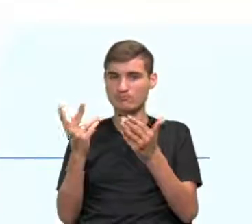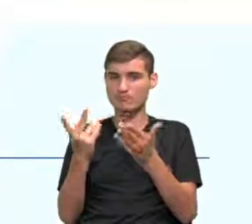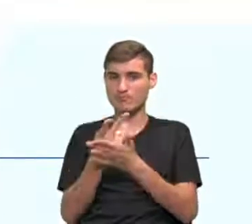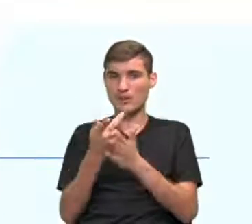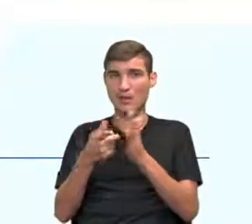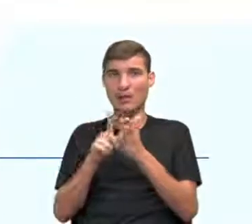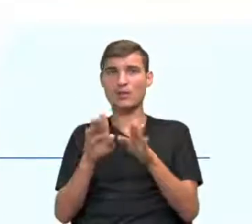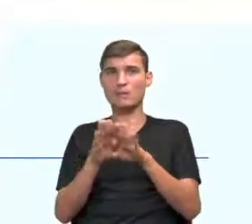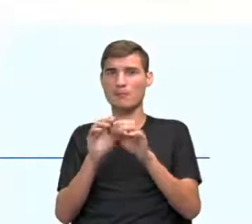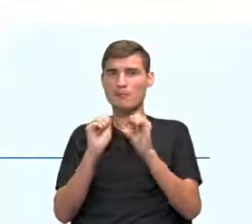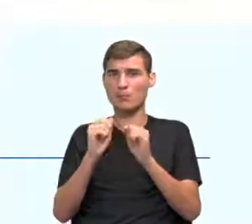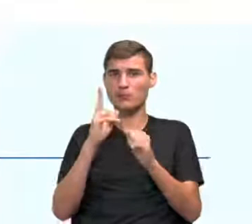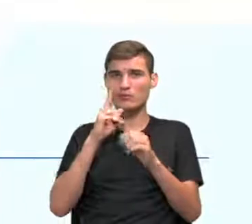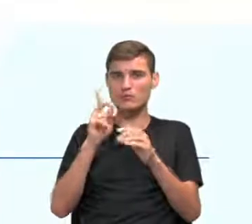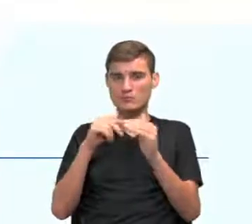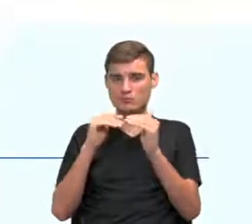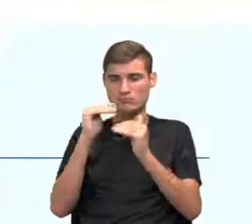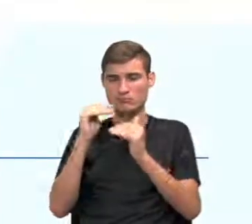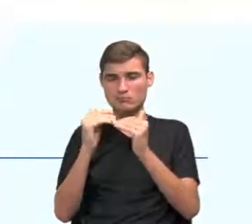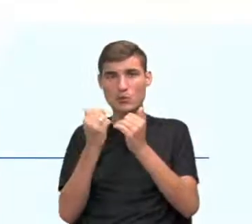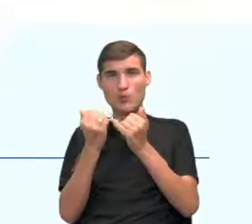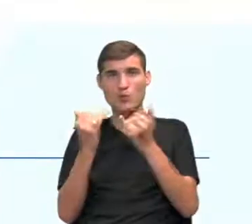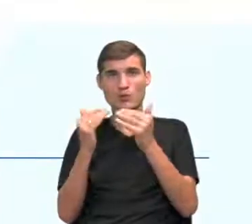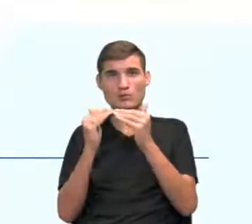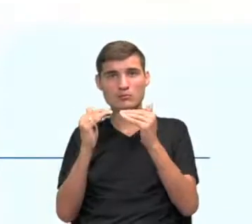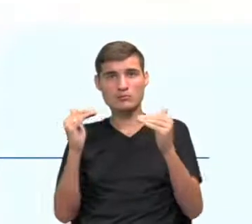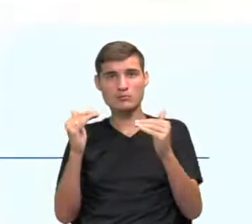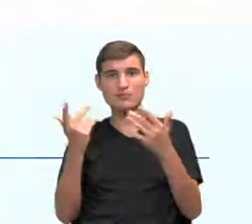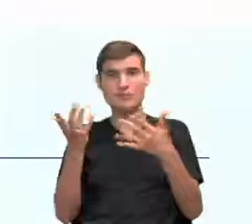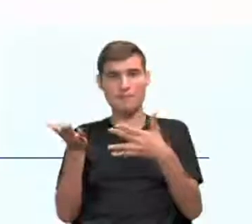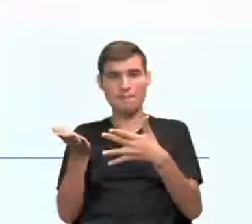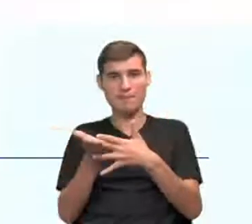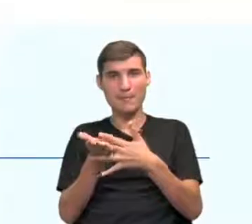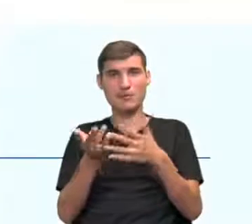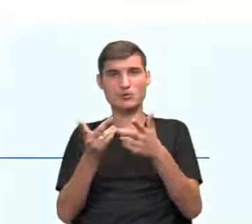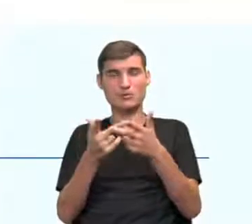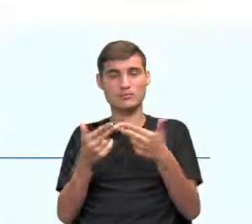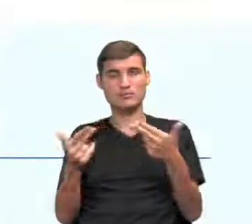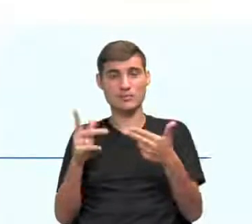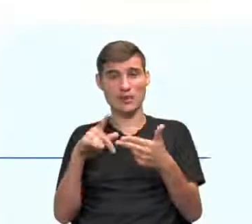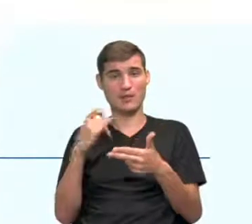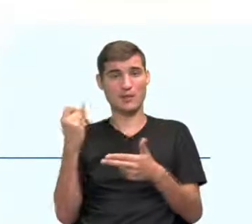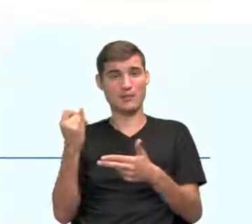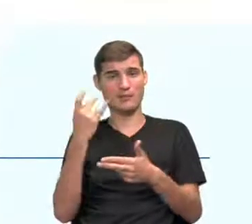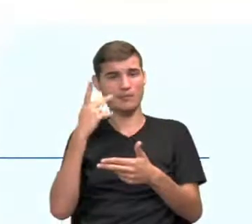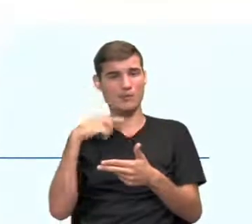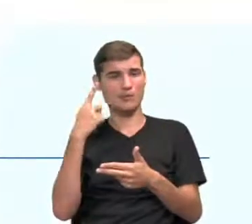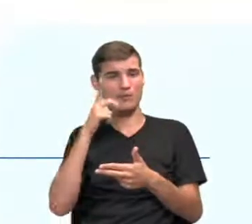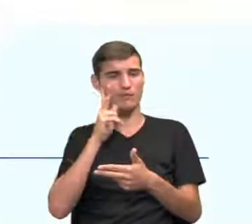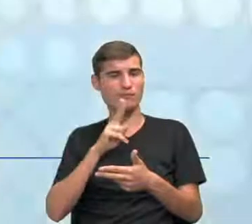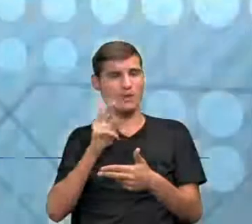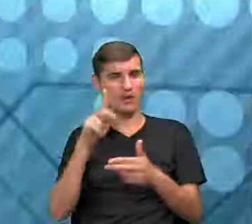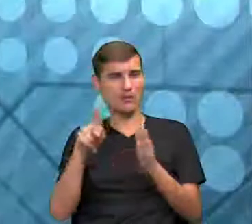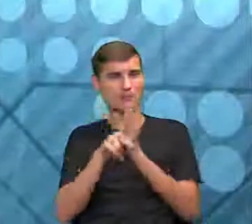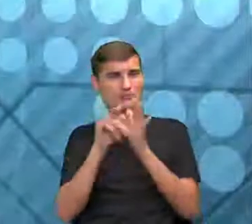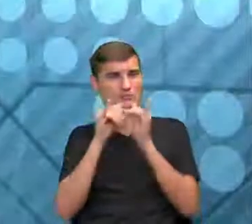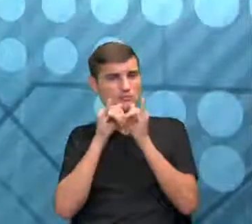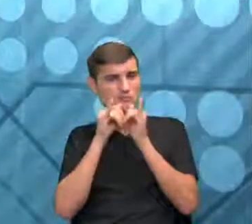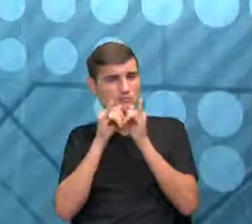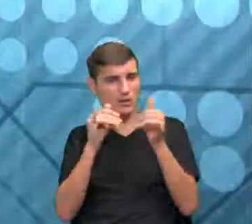possibilitar filtragem. São efeitos muito importantes. Então agora, quando a gente trabalha com